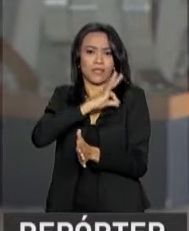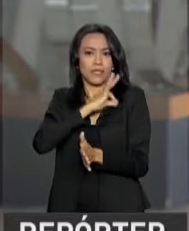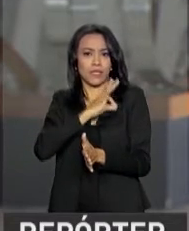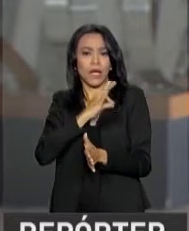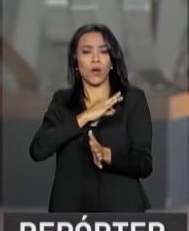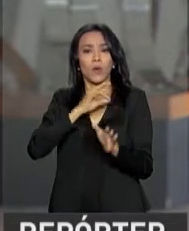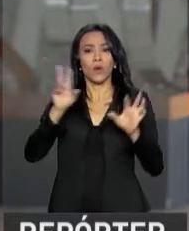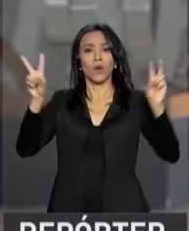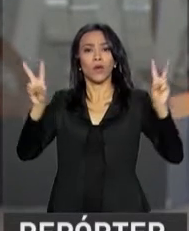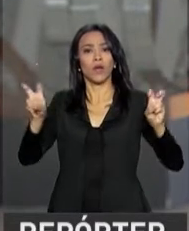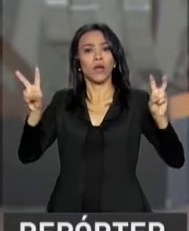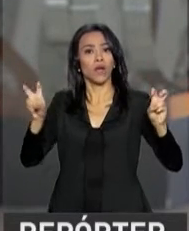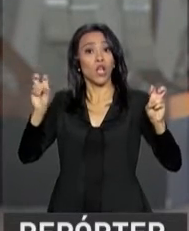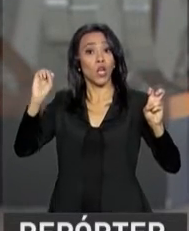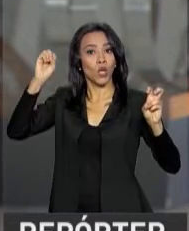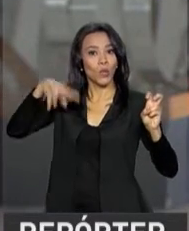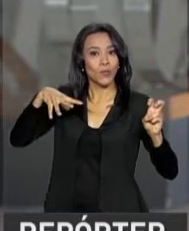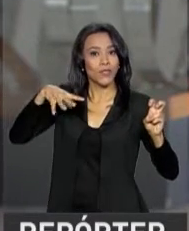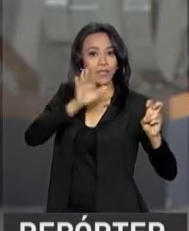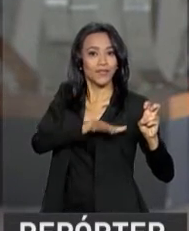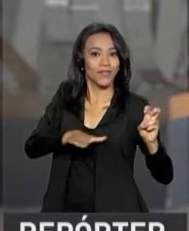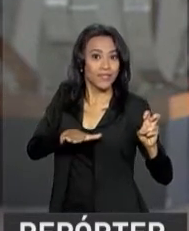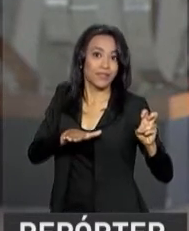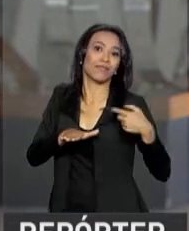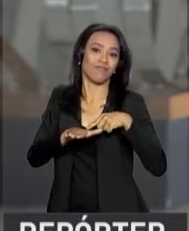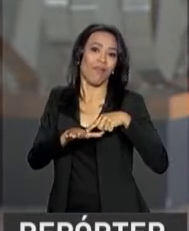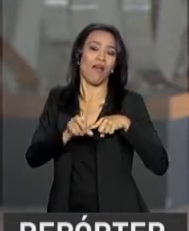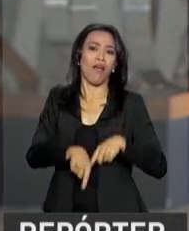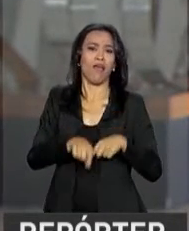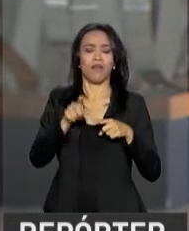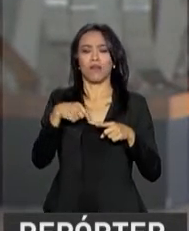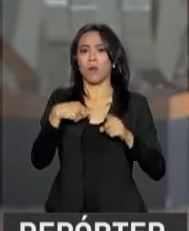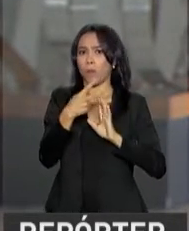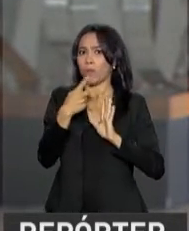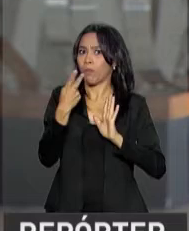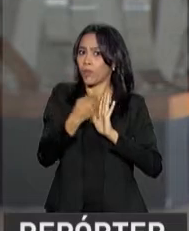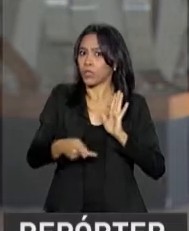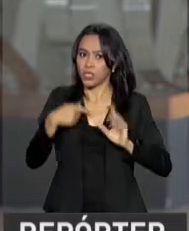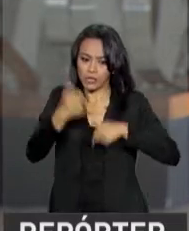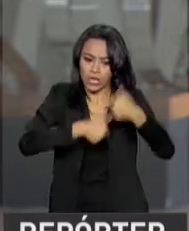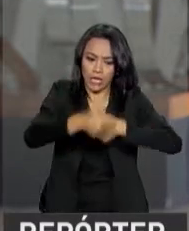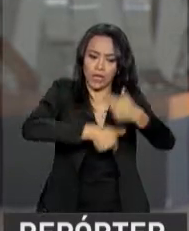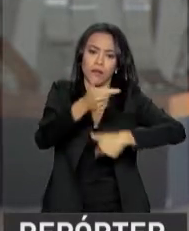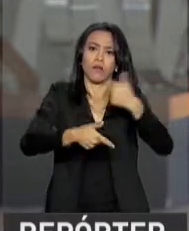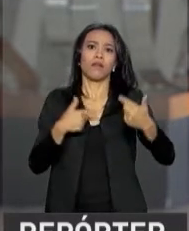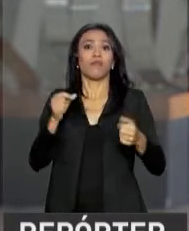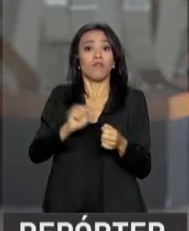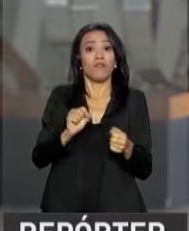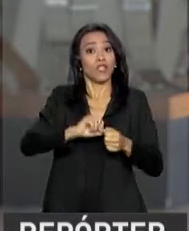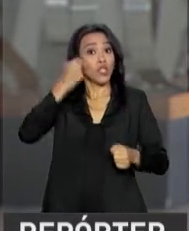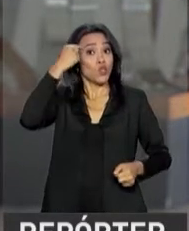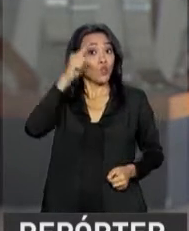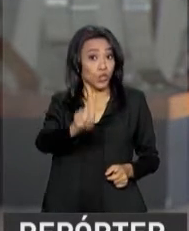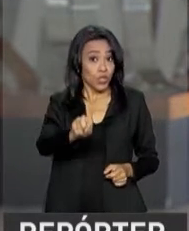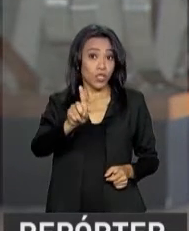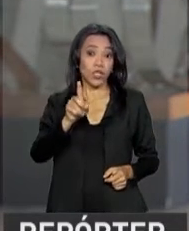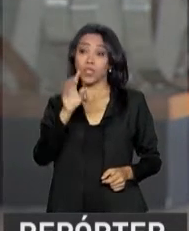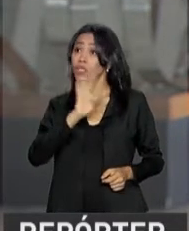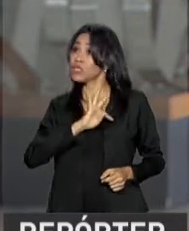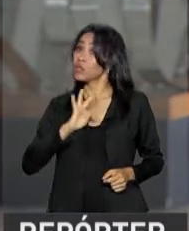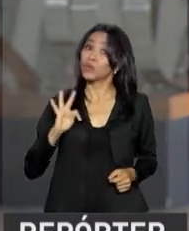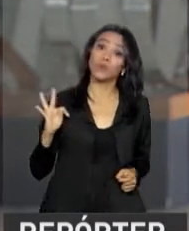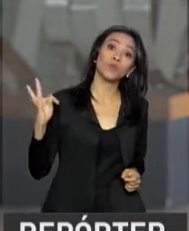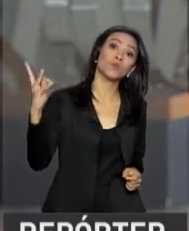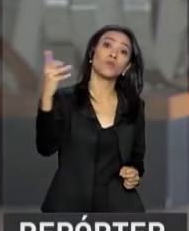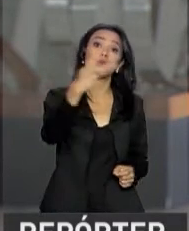o Brasil, envolveu mais de 3 mil policiais e é considerada a maior operação deste tipo, feita em um só dia em todo o mundo. É